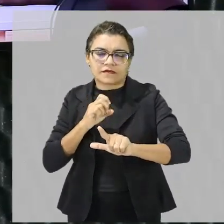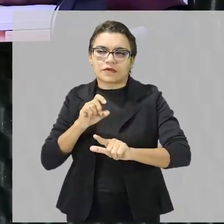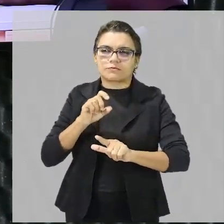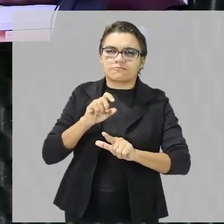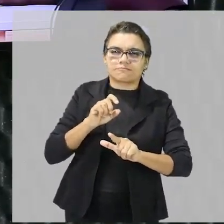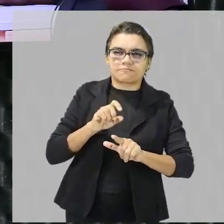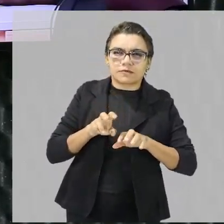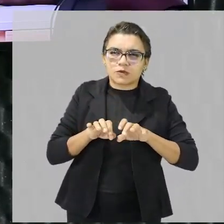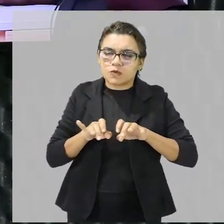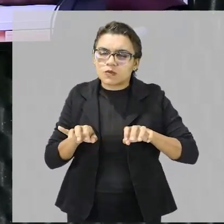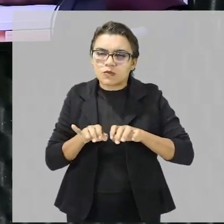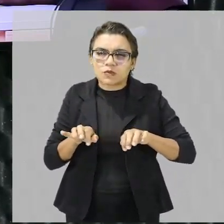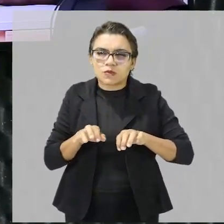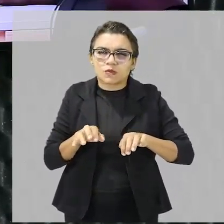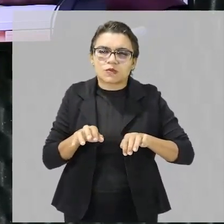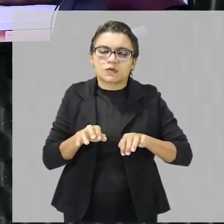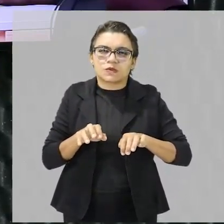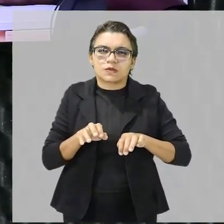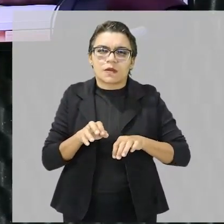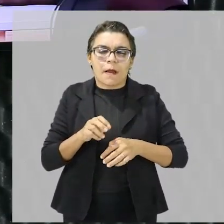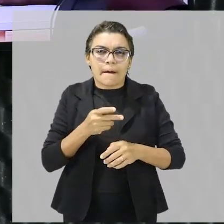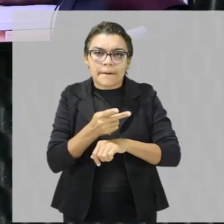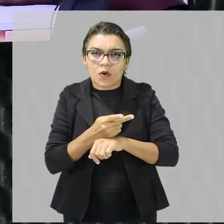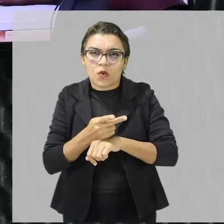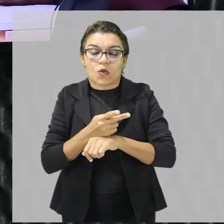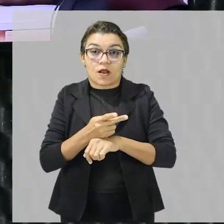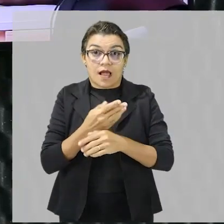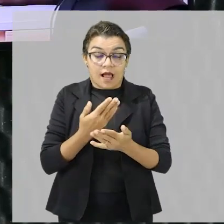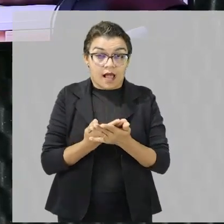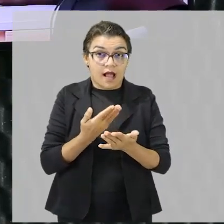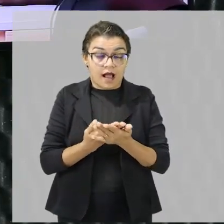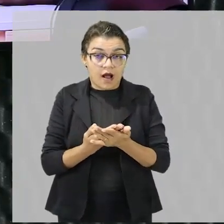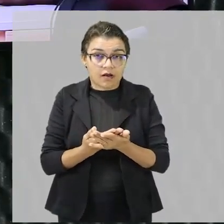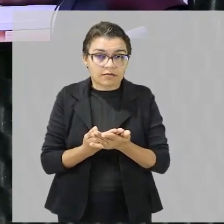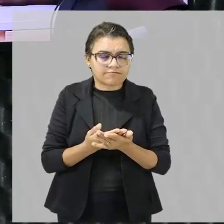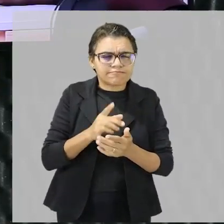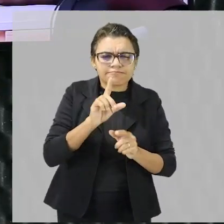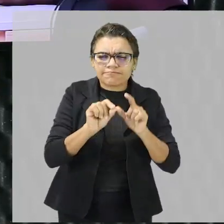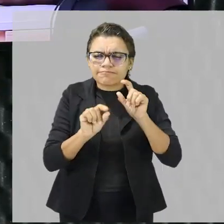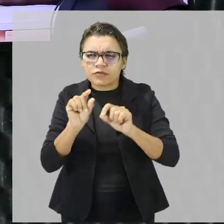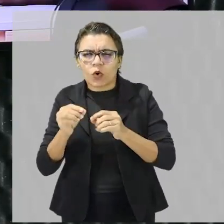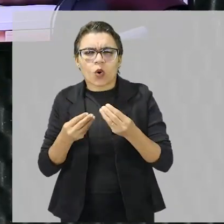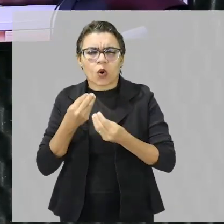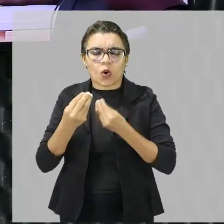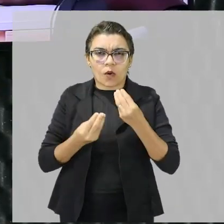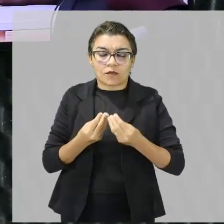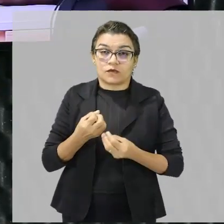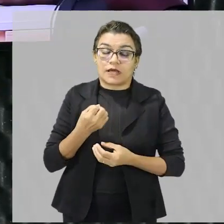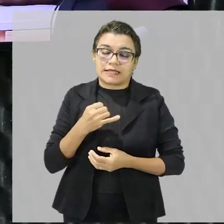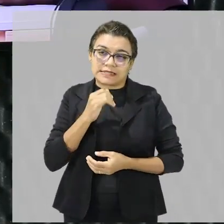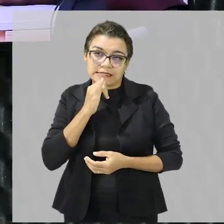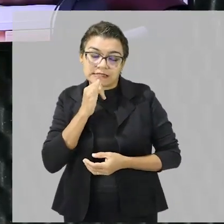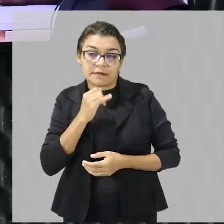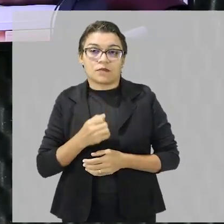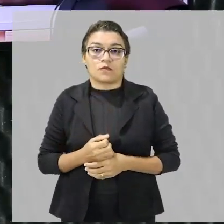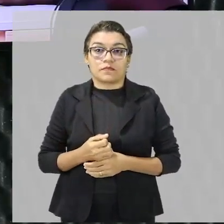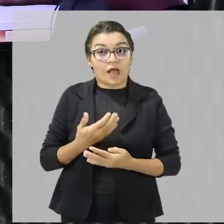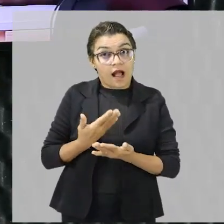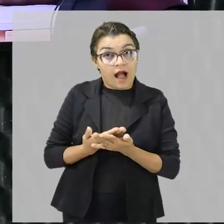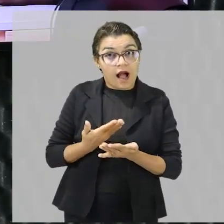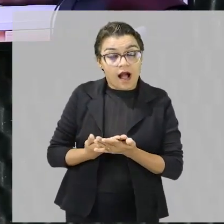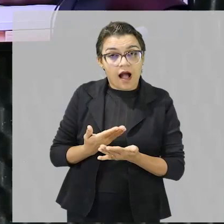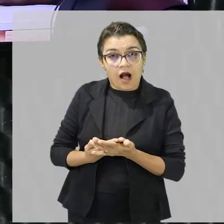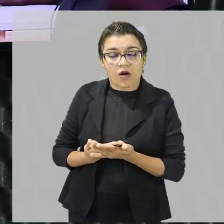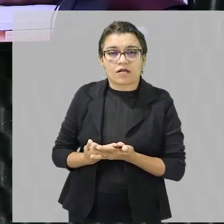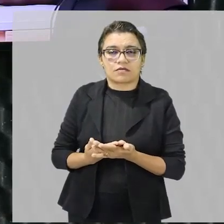aula. Como é que eu vou escolher a aula? Eu vejo aquilo que eu tenho uma deficiência, que eu não conheço, que eu não tive a oportunidade de ter aula. Nós tivemos um período